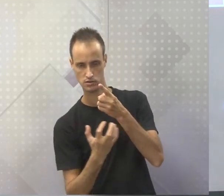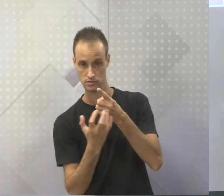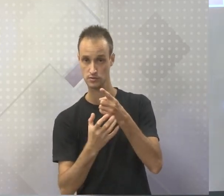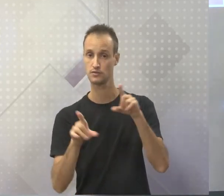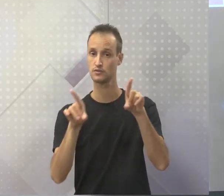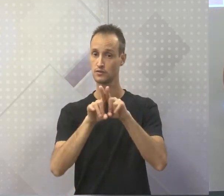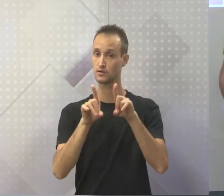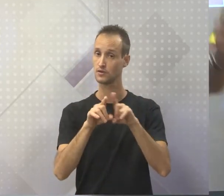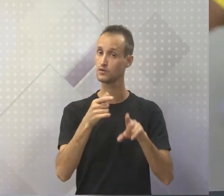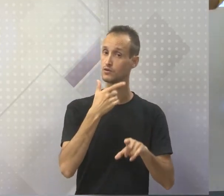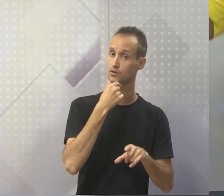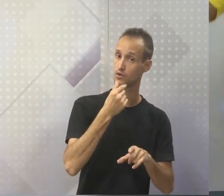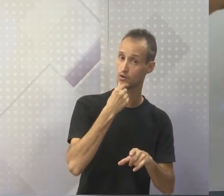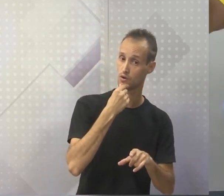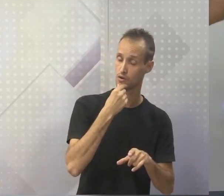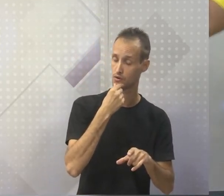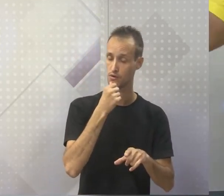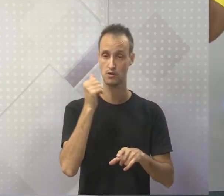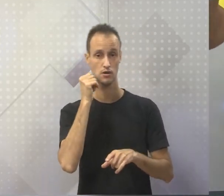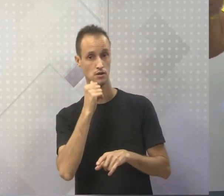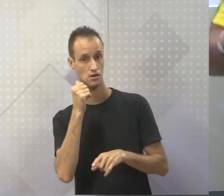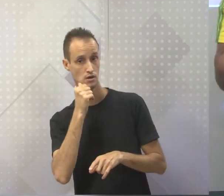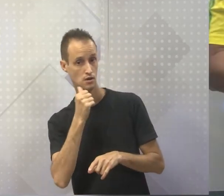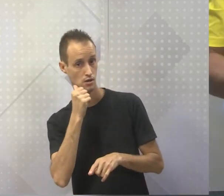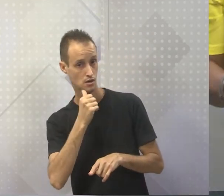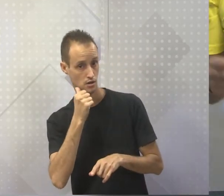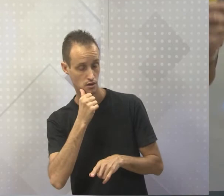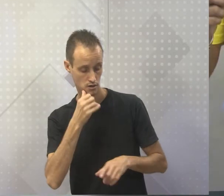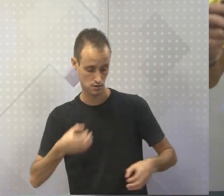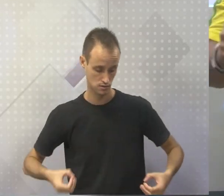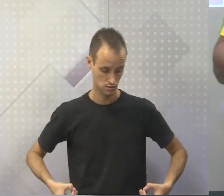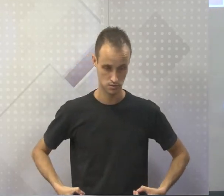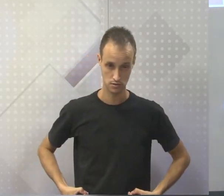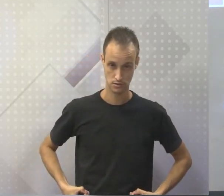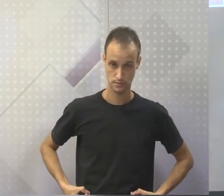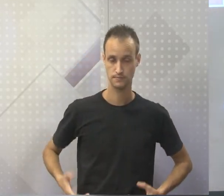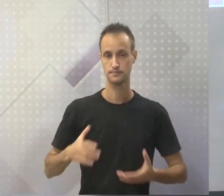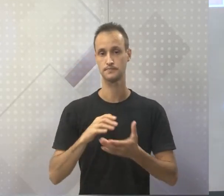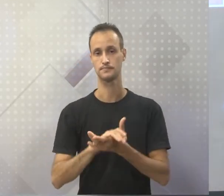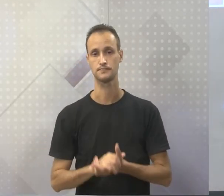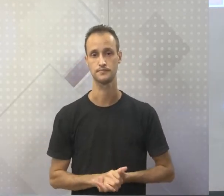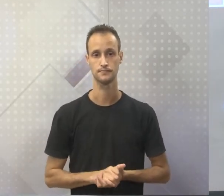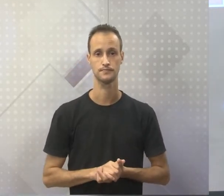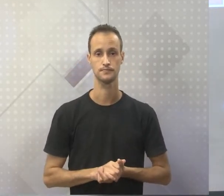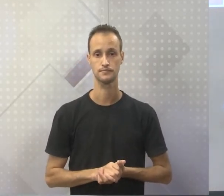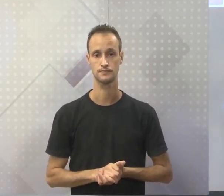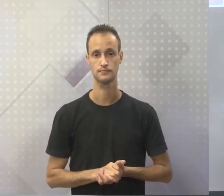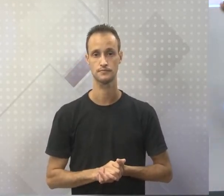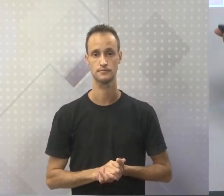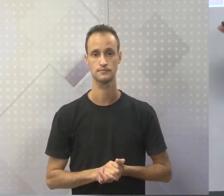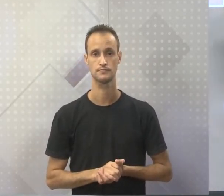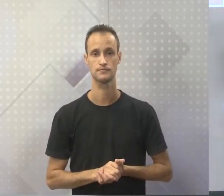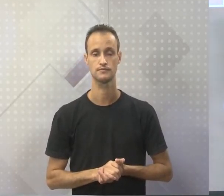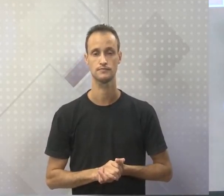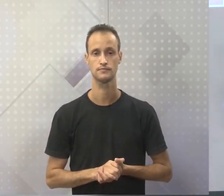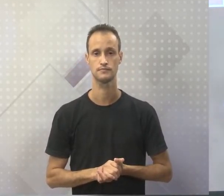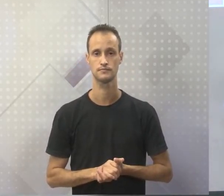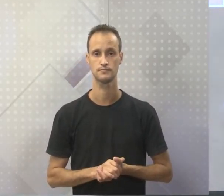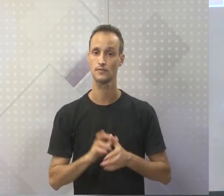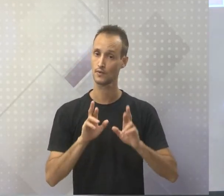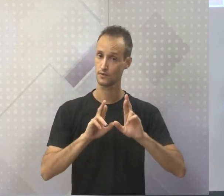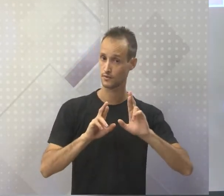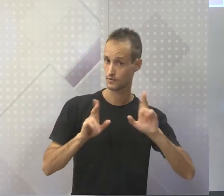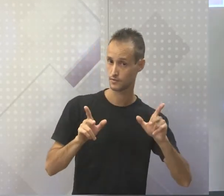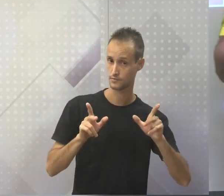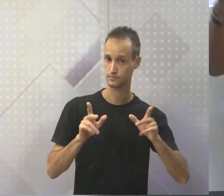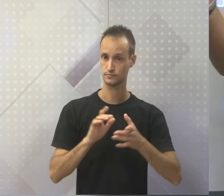Quem tem testículo? Menino, menino, menino. Quem tem ovário? Menino, menino, menino. Não é? Então, é diferente.